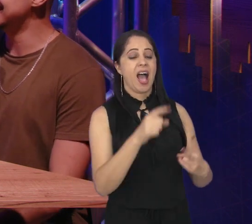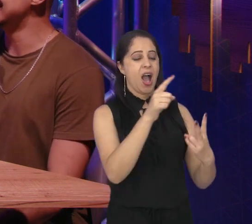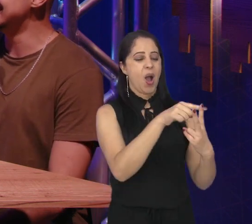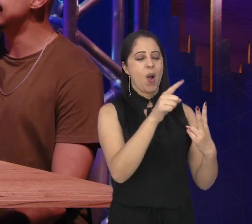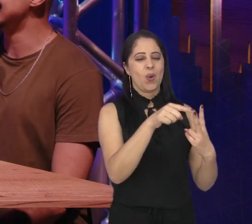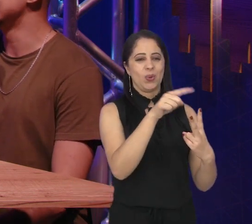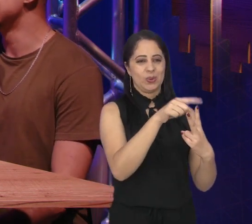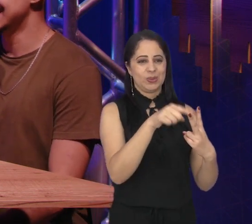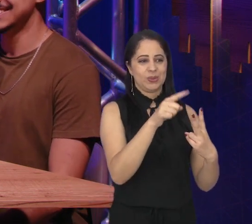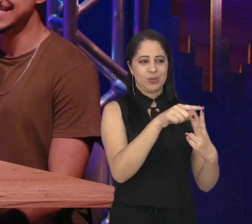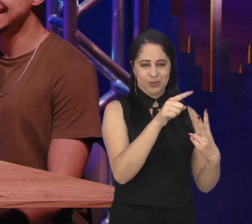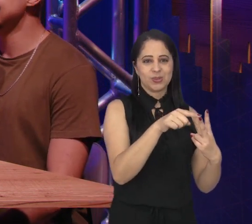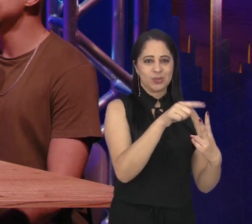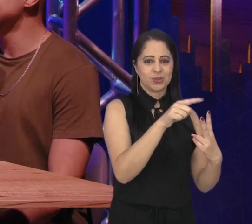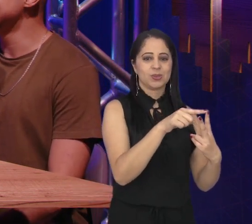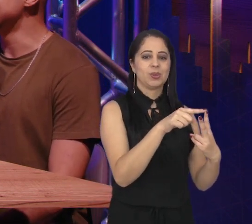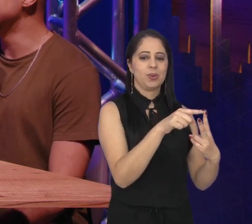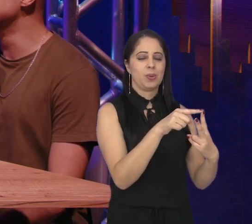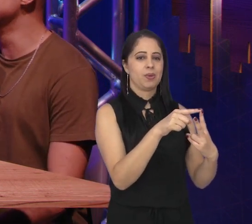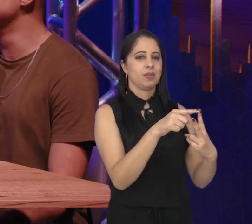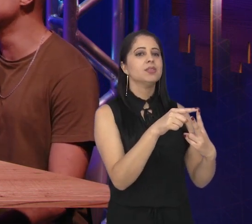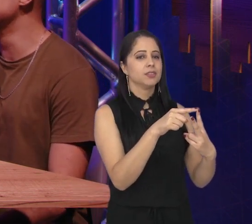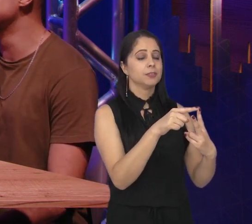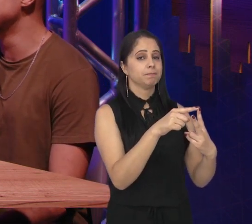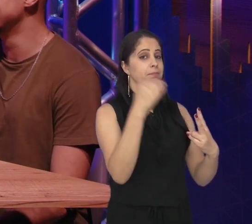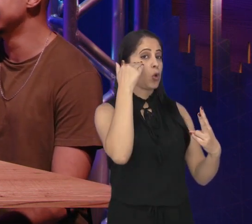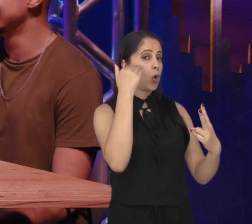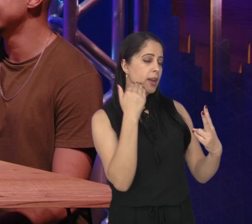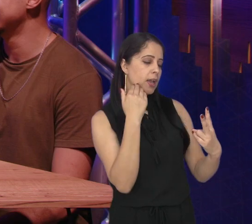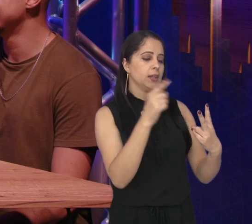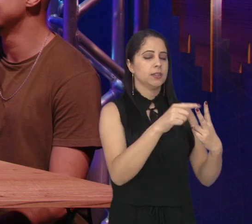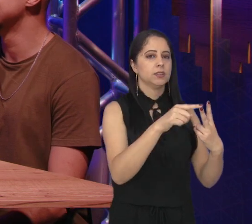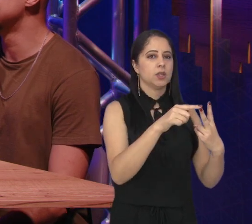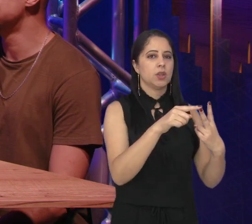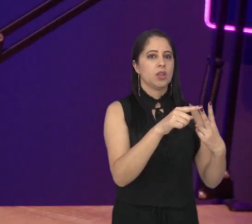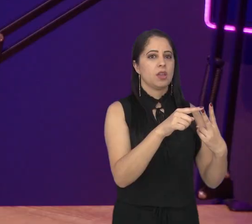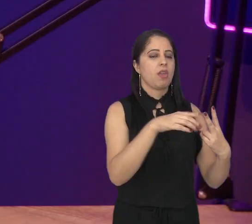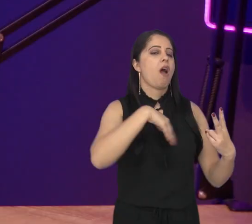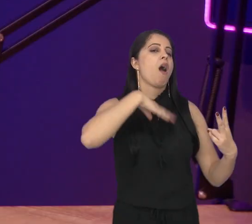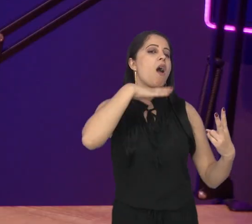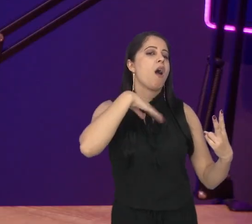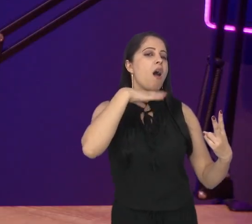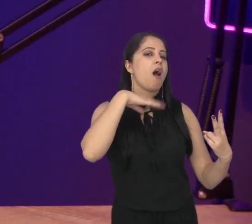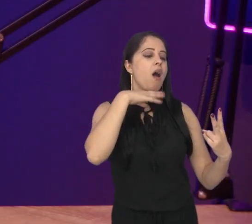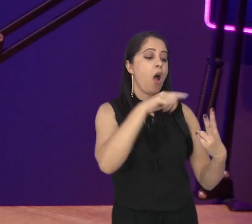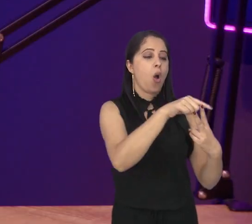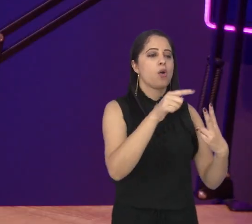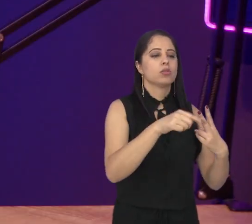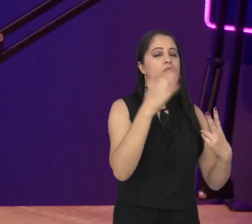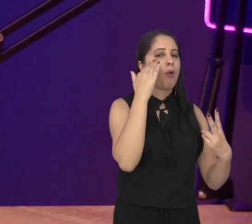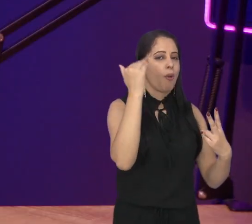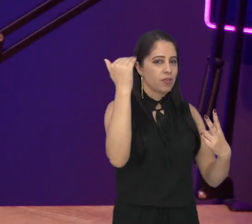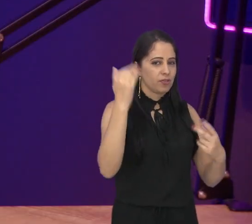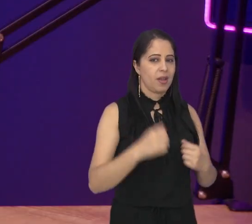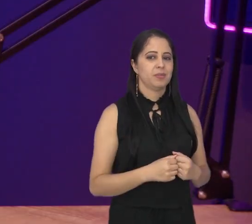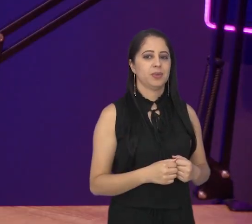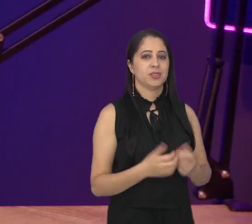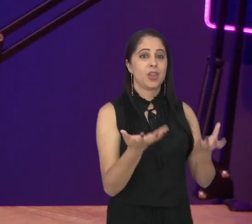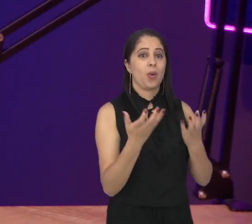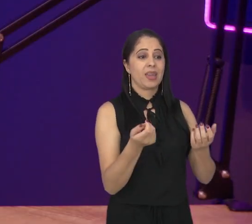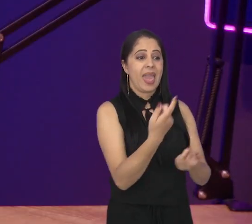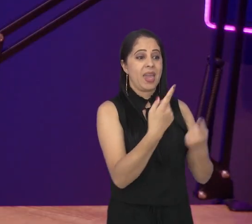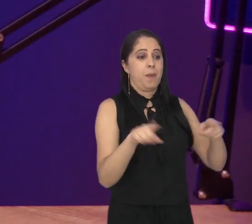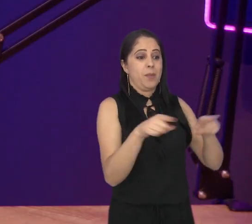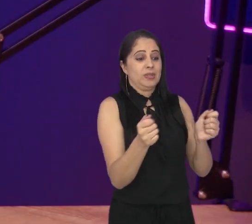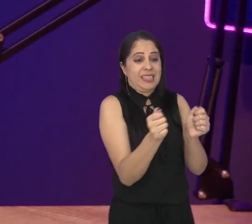Que eles já Anitta interagiram ali, eu não lembro se foi no Twitter, já rolou uma troca de mensagem, assim. O Jackson que também... Opa, gente, eu fiquei até